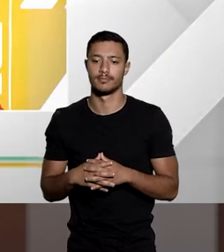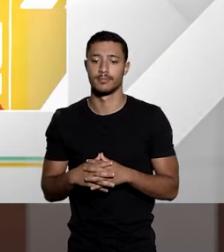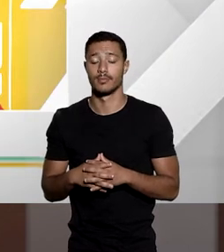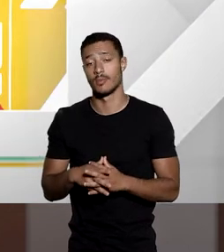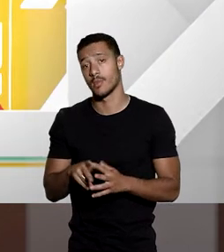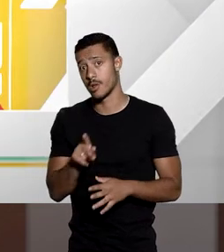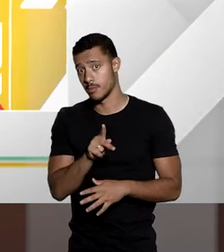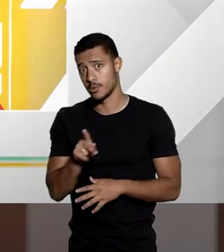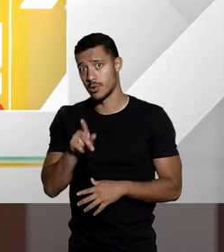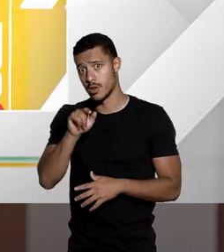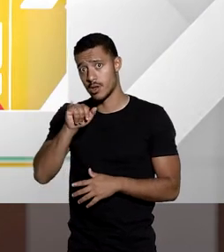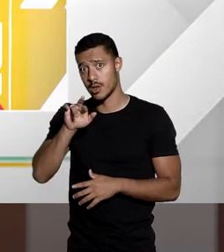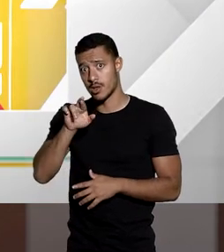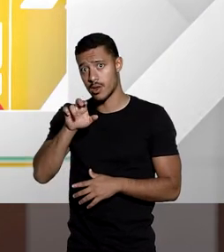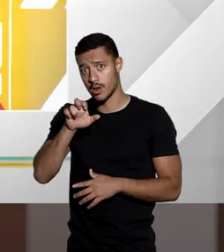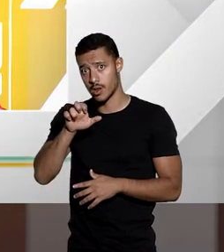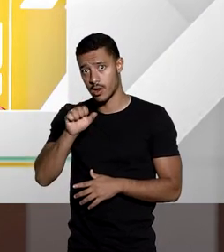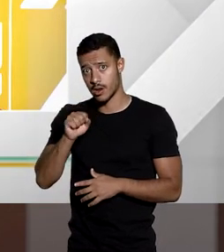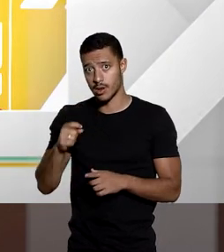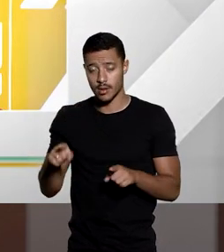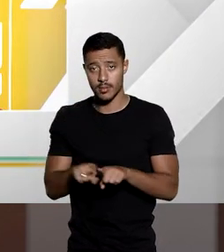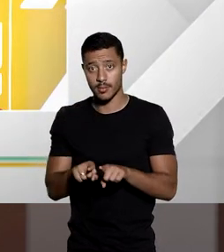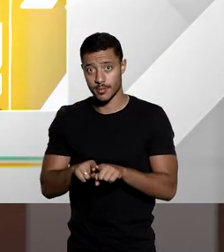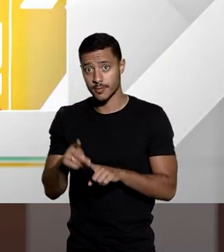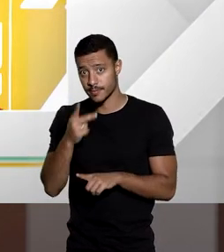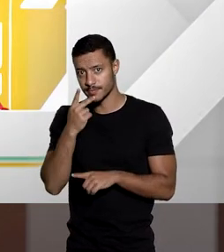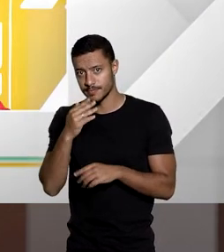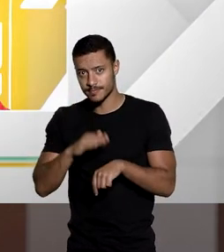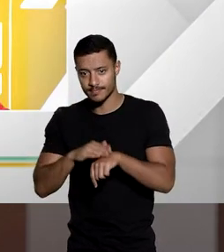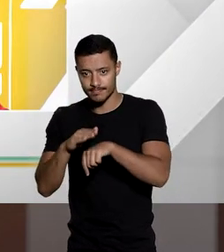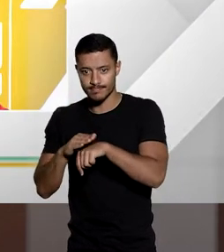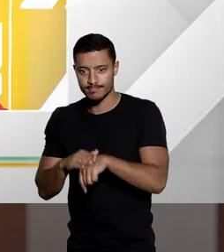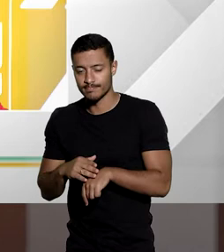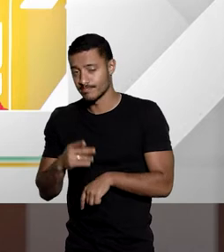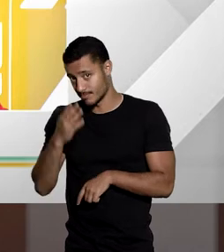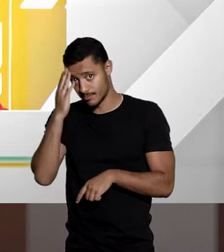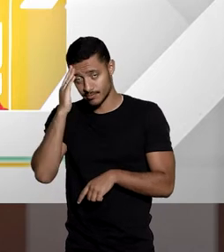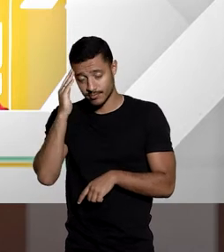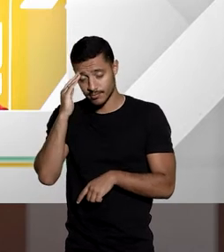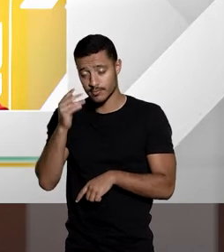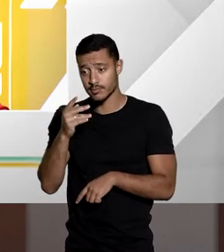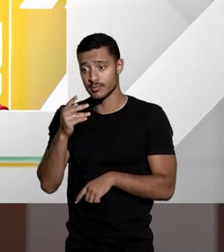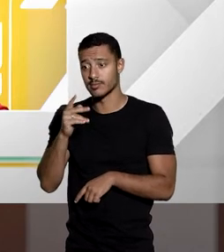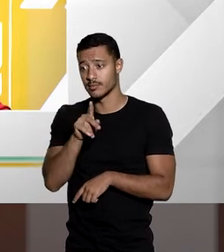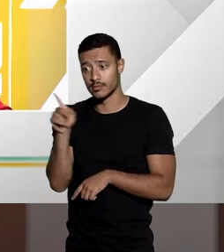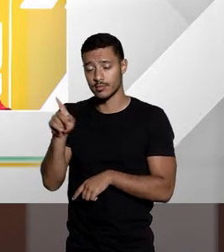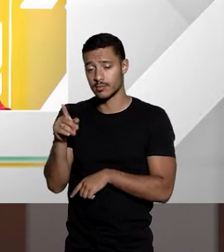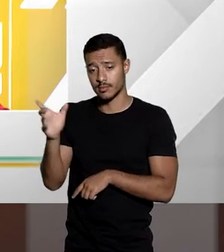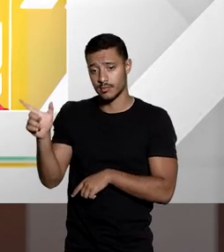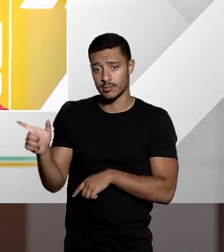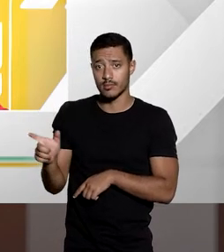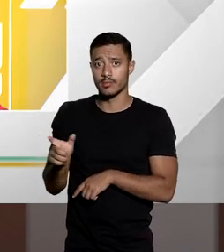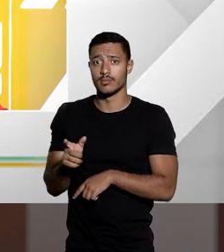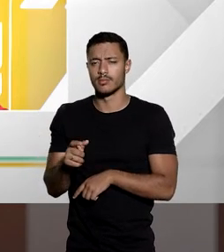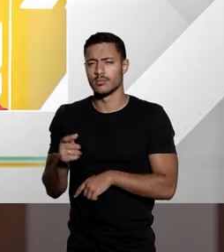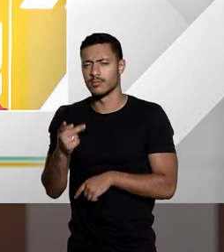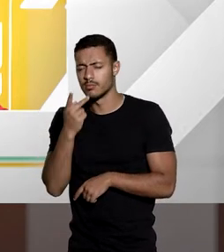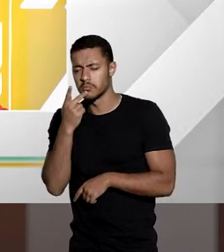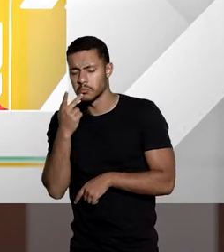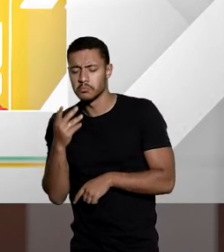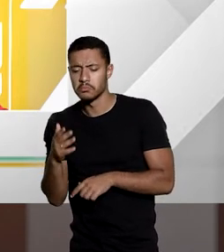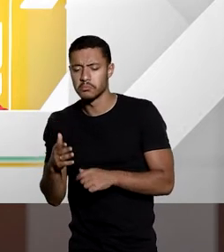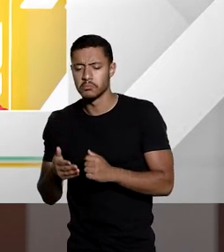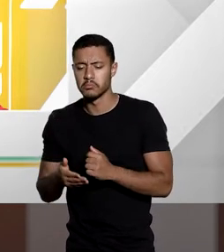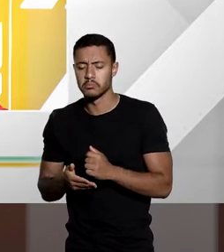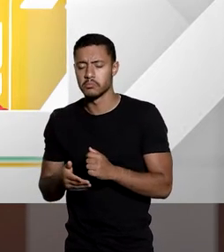A professora Irene até antecipou um pouco aqui, mas eu gostaria de saber da professora de Pietro, que complementasse qual ou